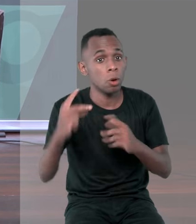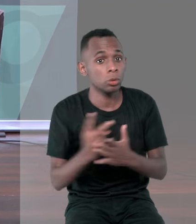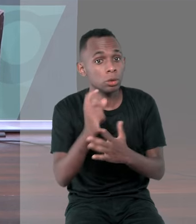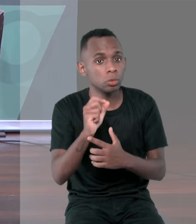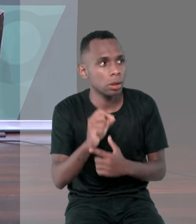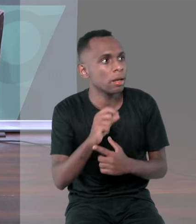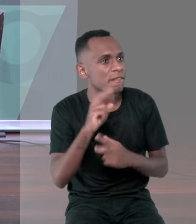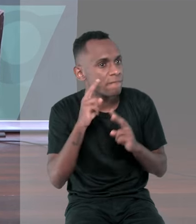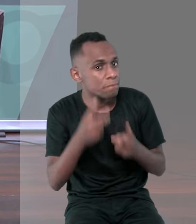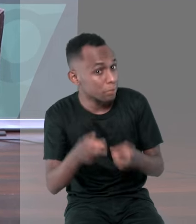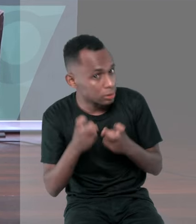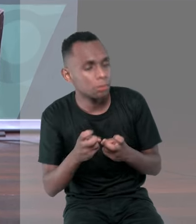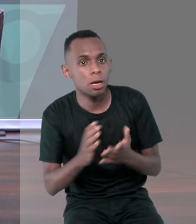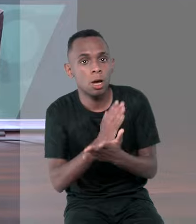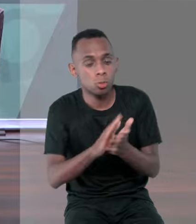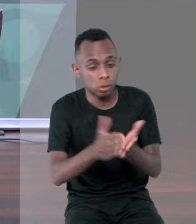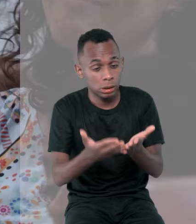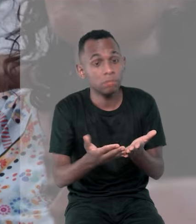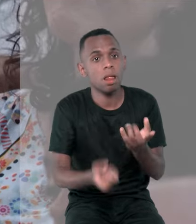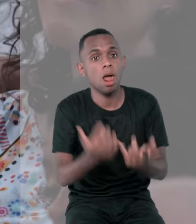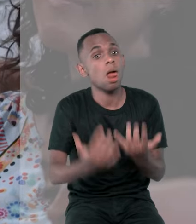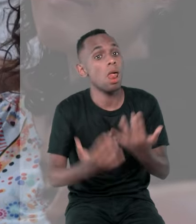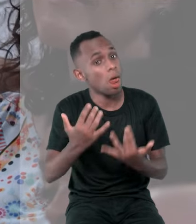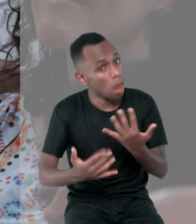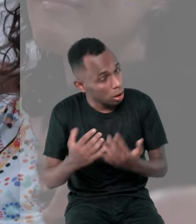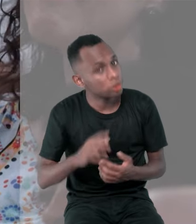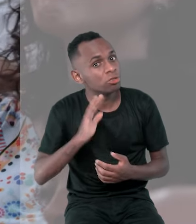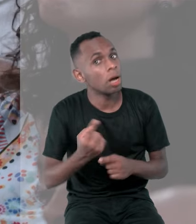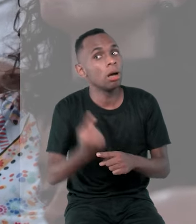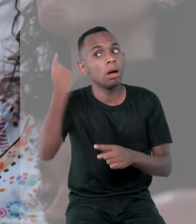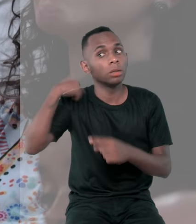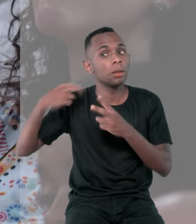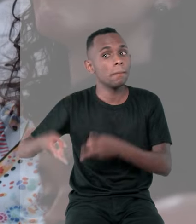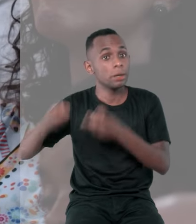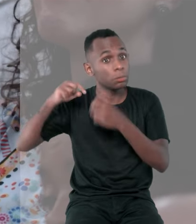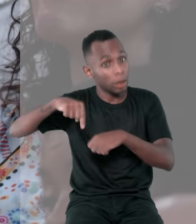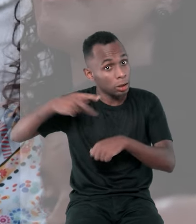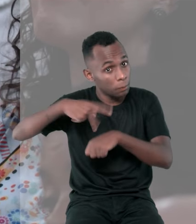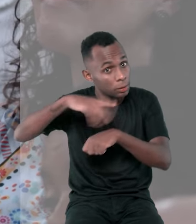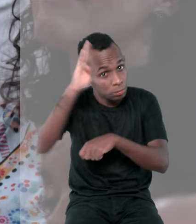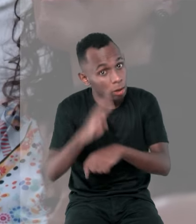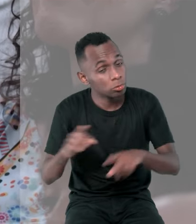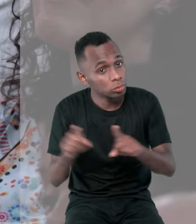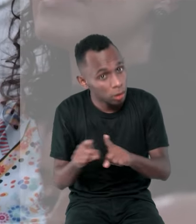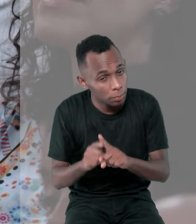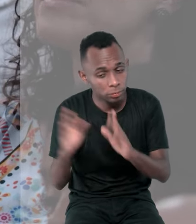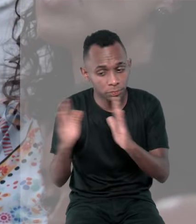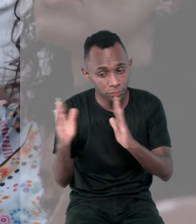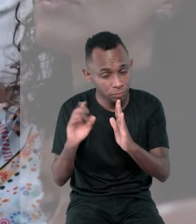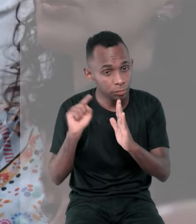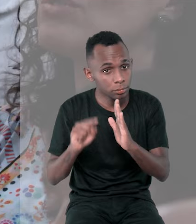ver livros sendo queimados. Espectadores acenam em concordância com a fala de Jefferson. A gente já viu isso